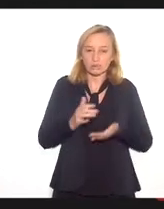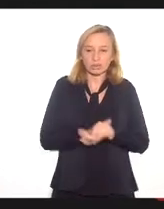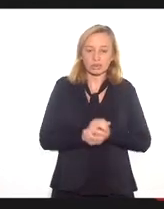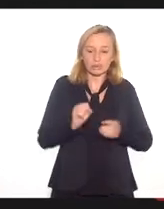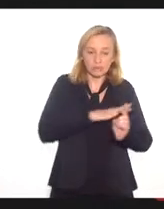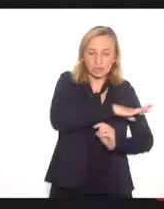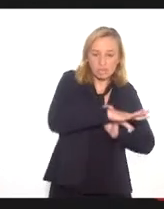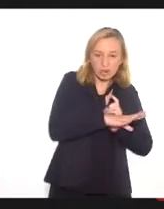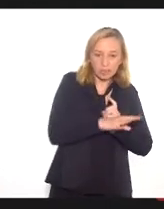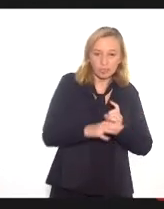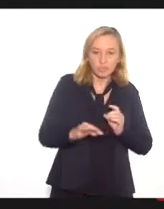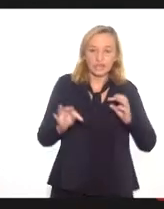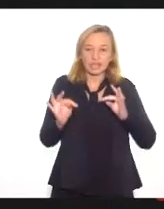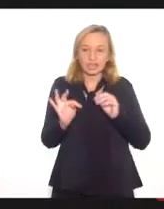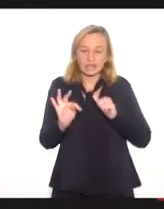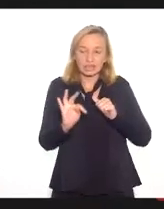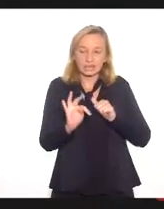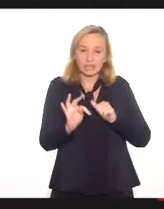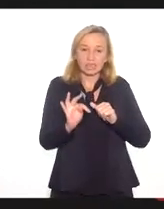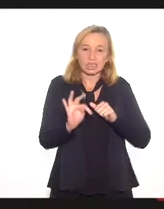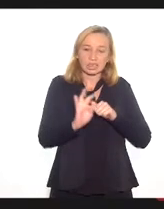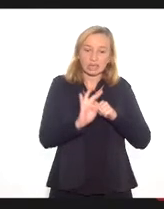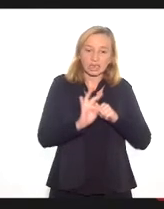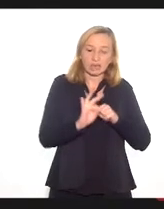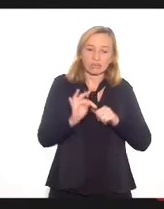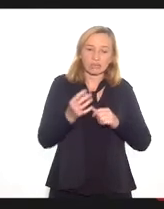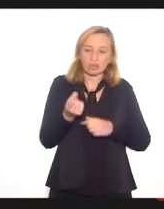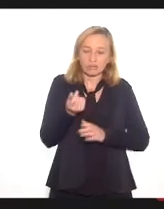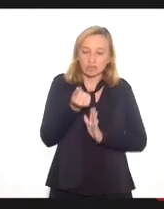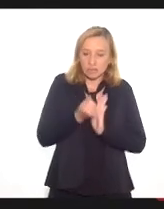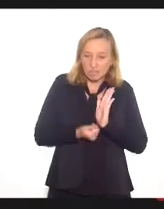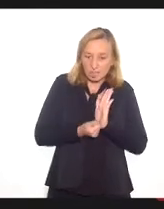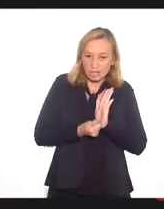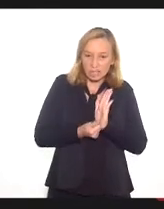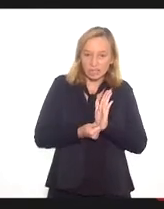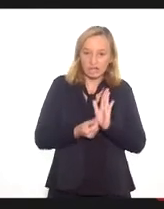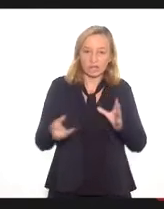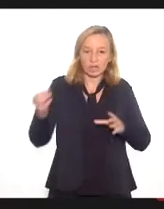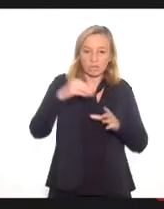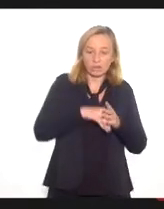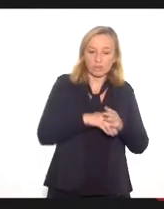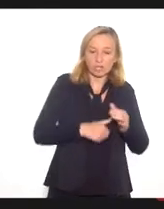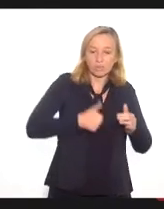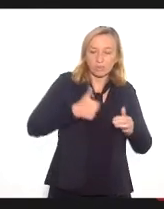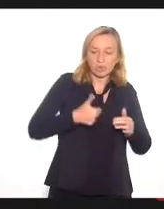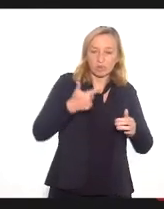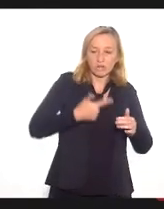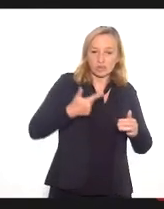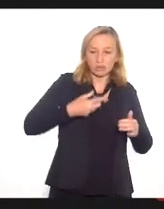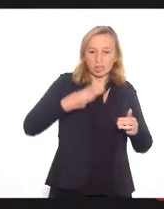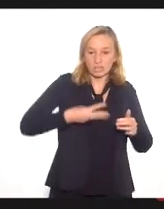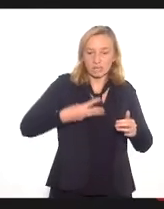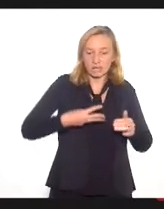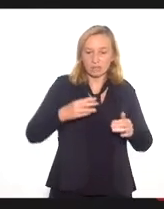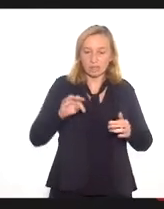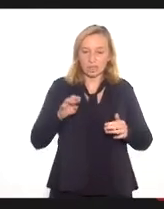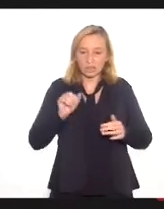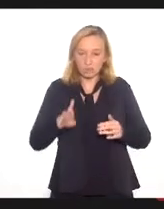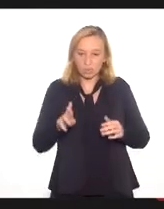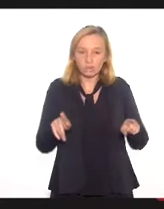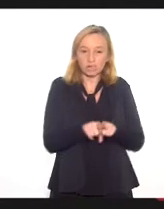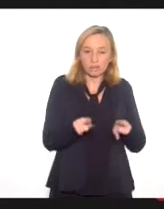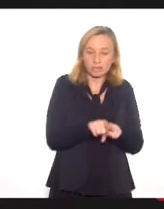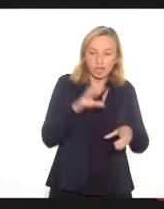cooperação técnica e financeira para essas iniciativas de governança territorial, incluindo aí primeiro, segundo e terceiro setor. Vamos incluir a perspectiva de